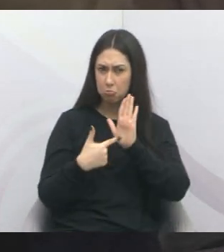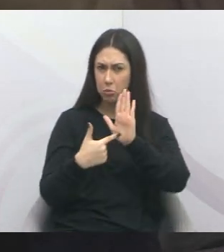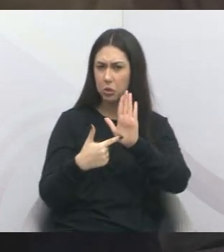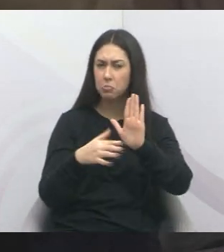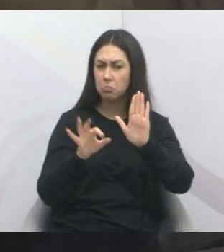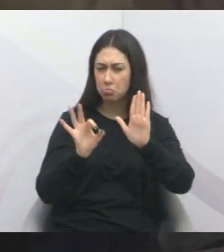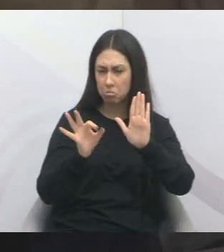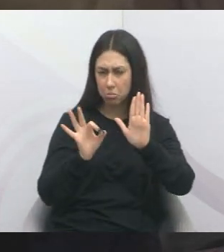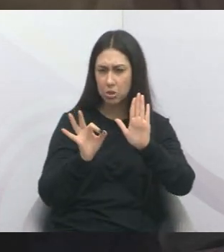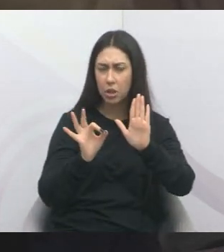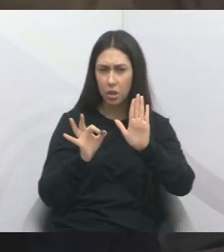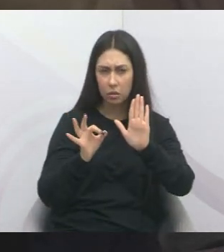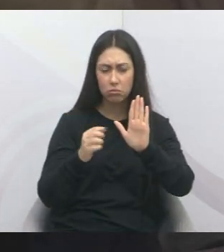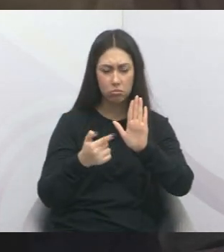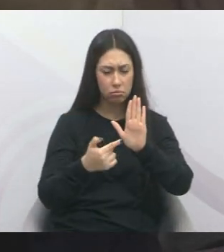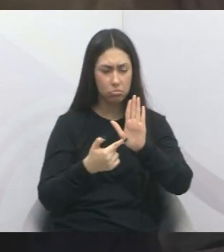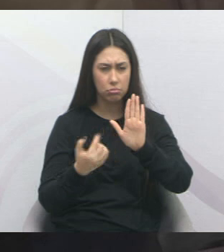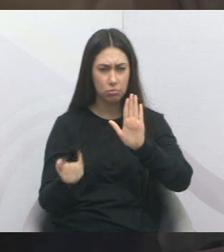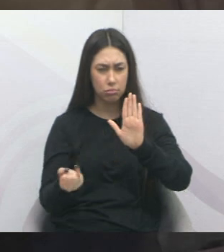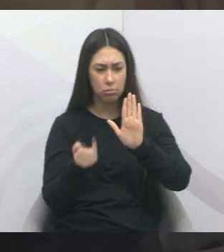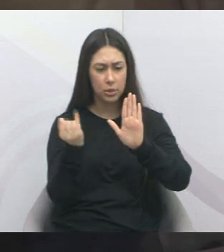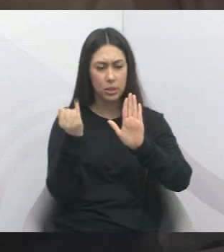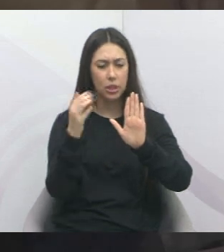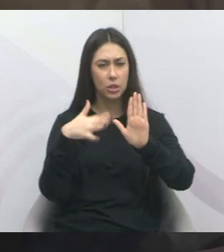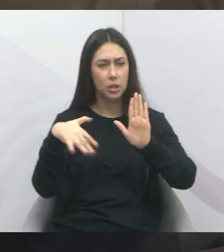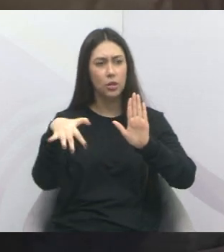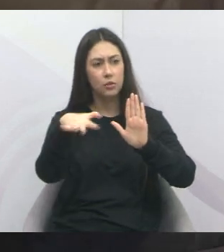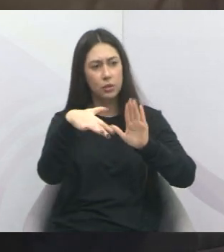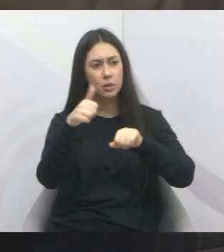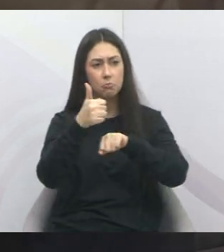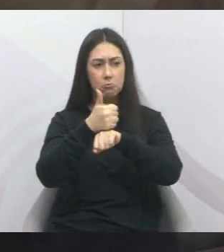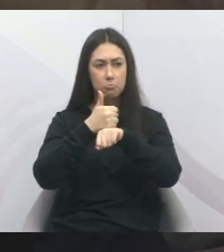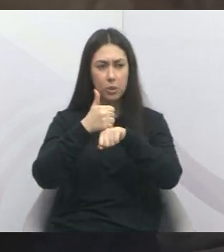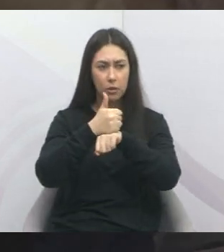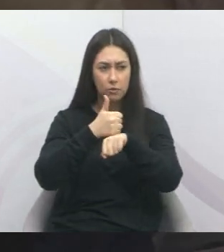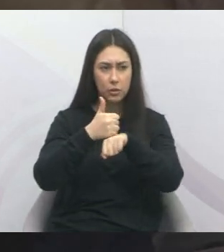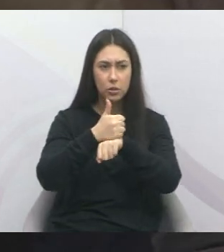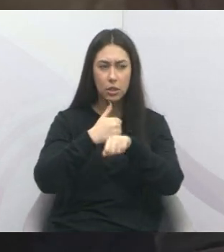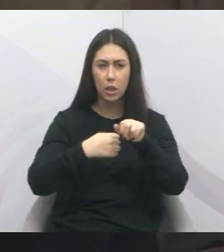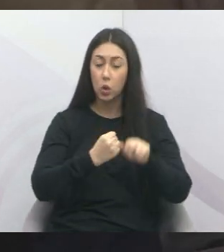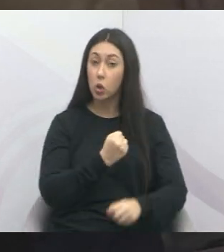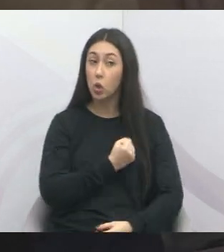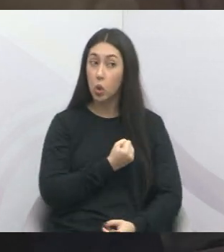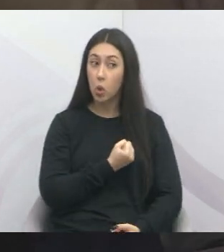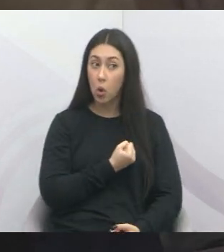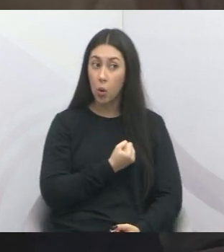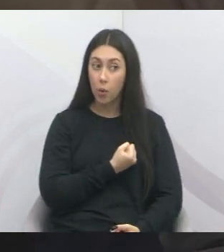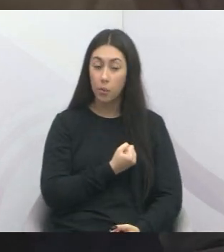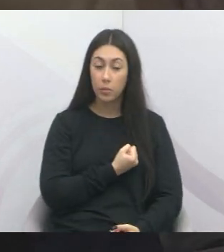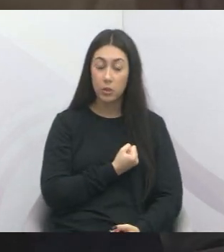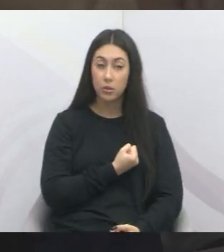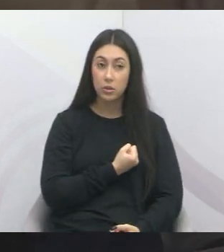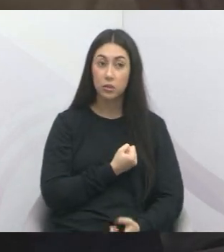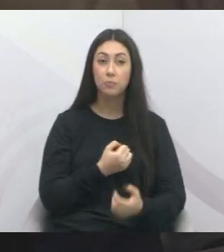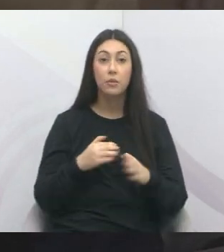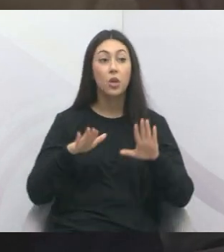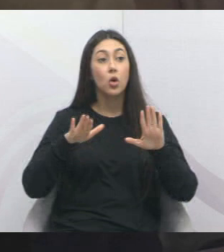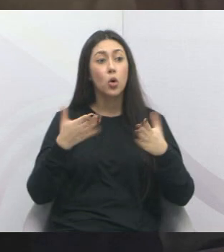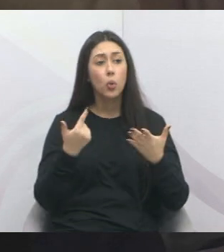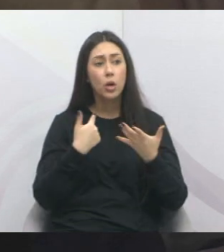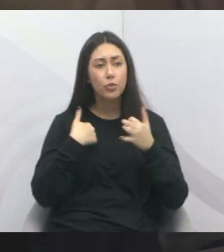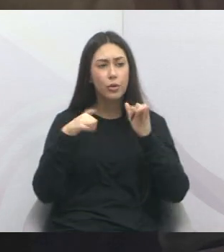útil. Números, vocês são grandes profissionais nessa parte de números, né? E quando eu